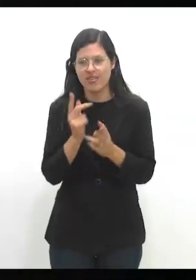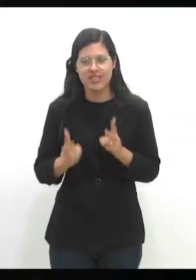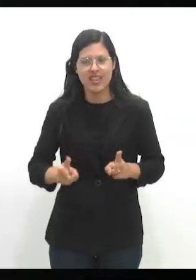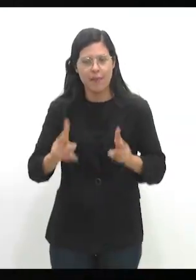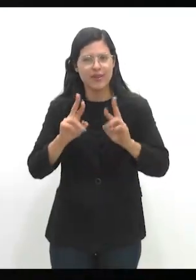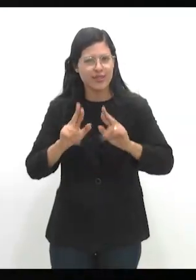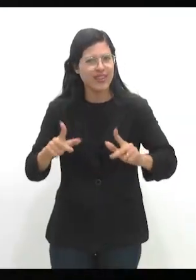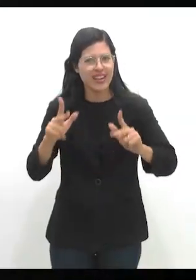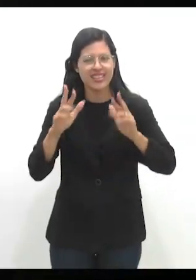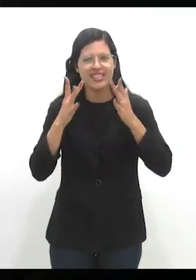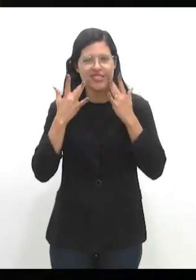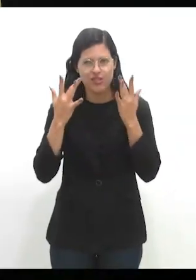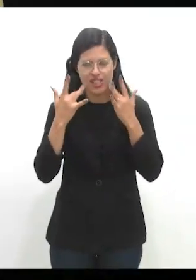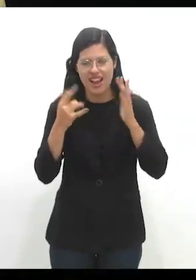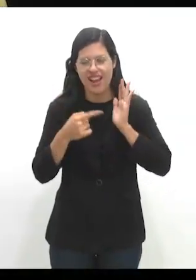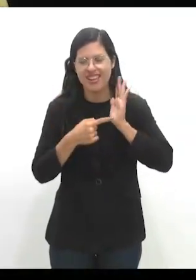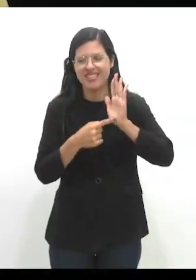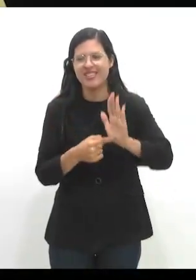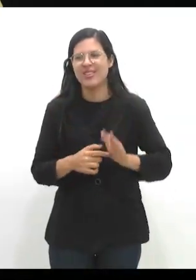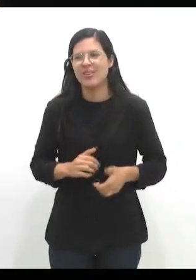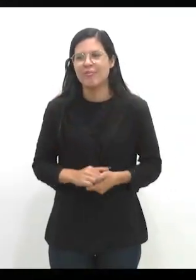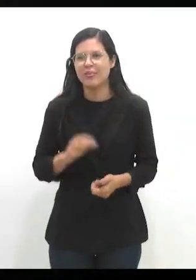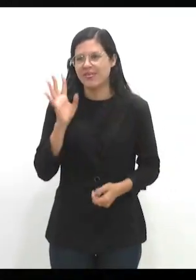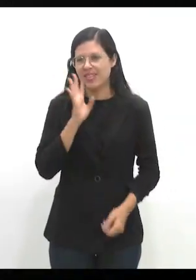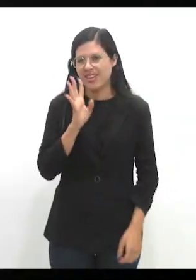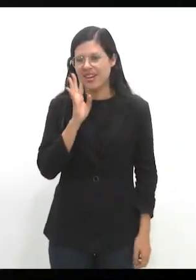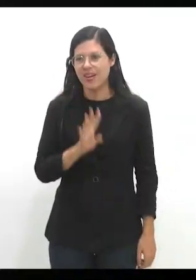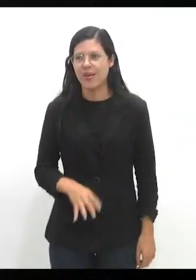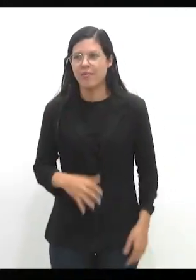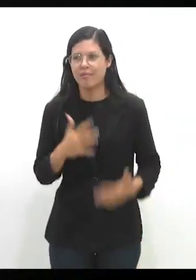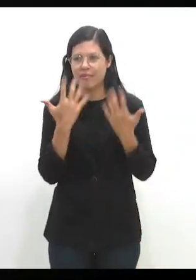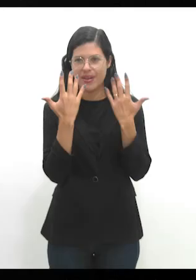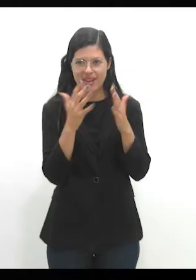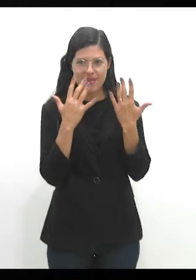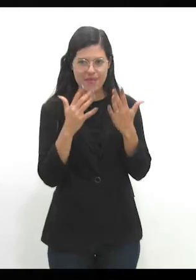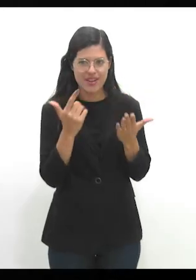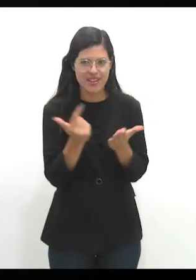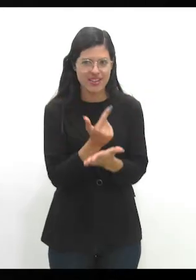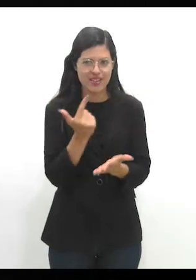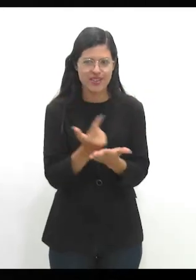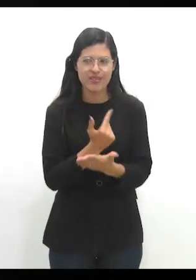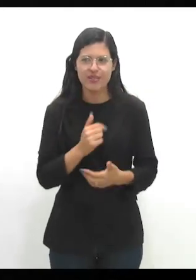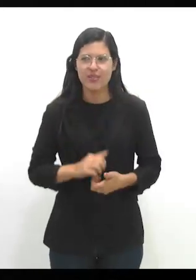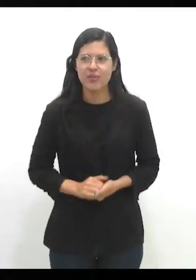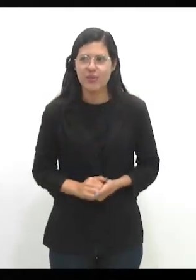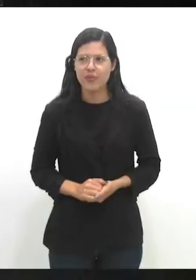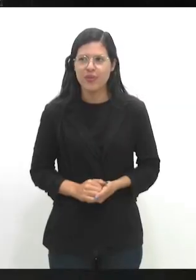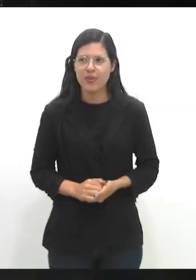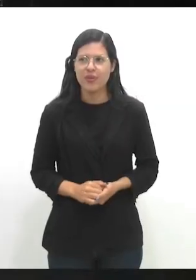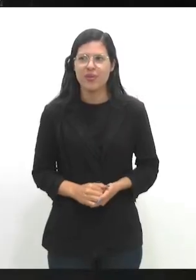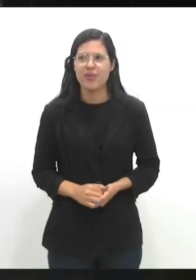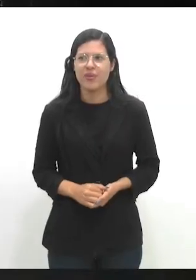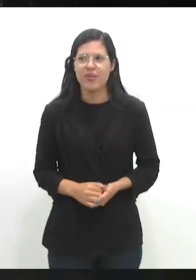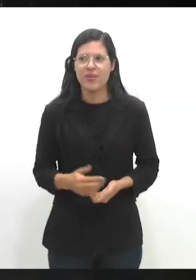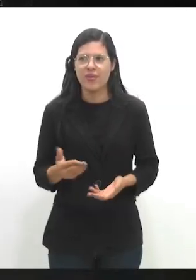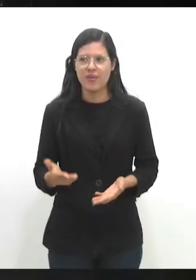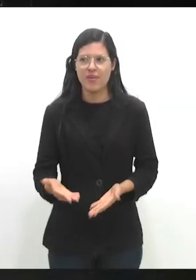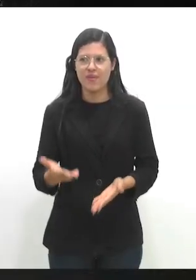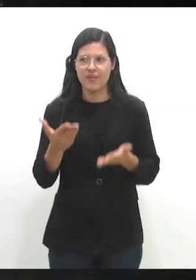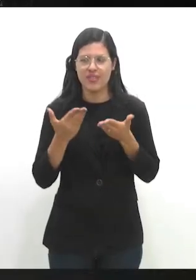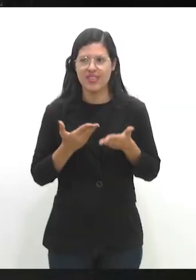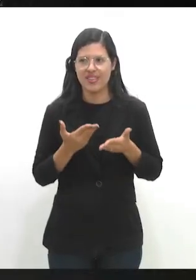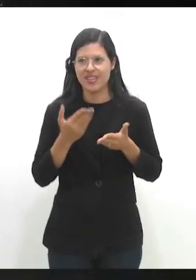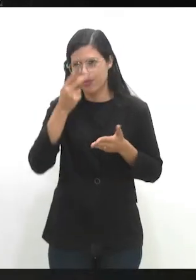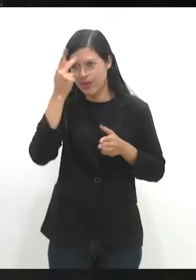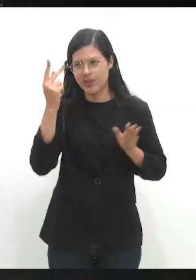da peça. Você vê a peça é uma coisa, você lê o livro é outra. Muito legal, muito, muito legal. Parabéns pelo livro também. Vamos convidar os